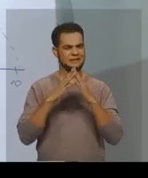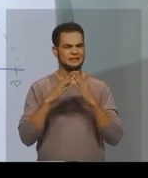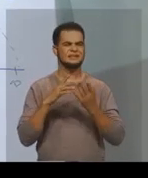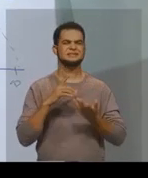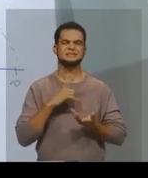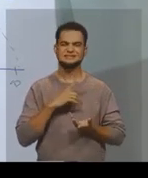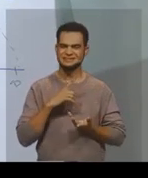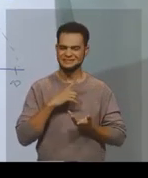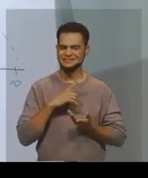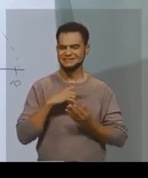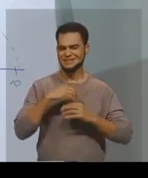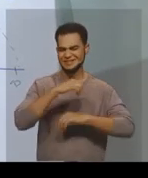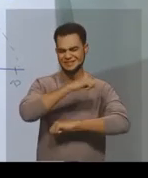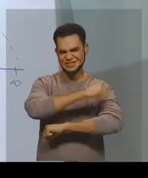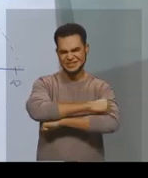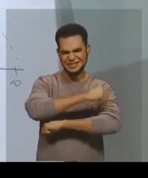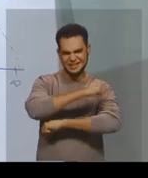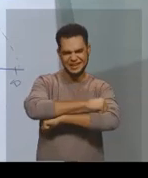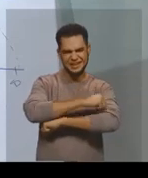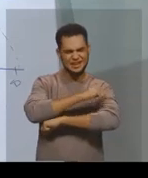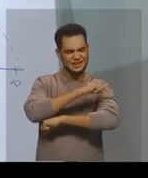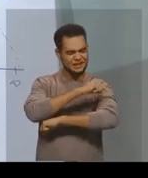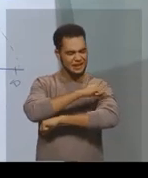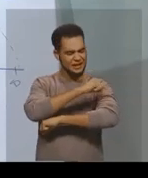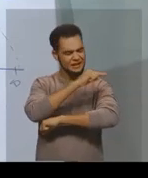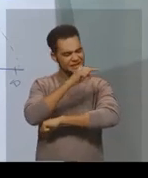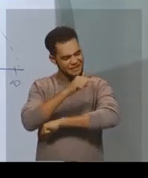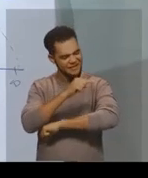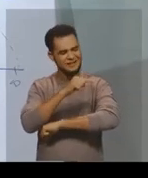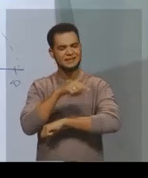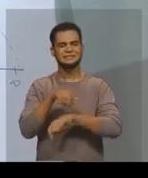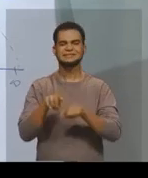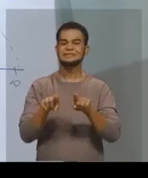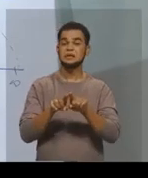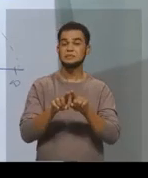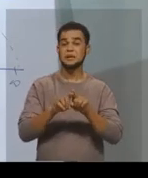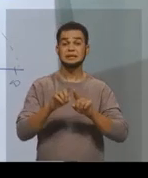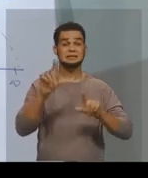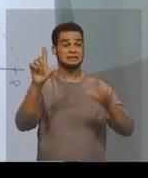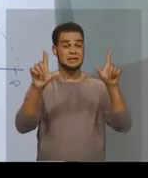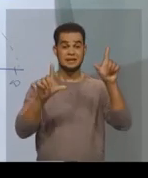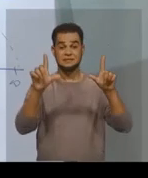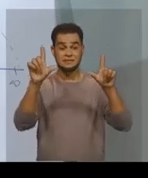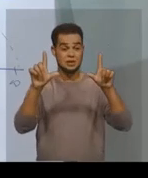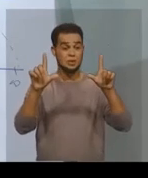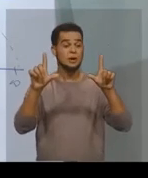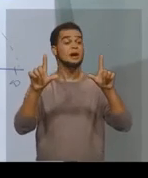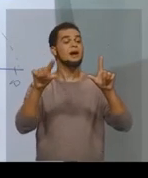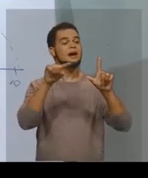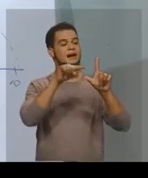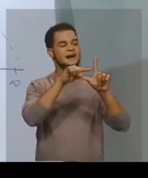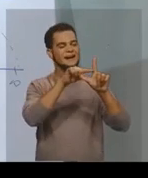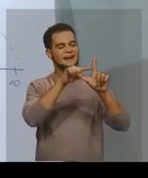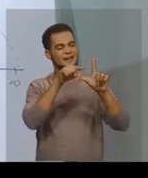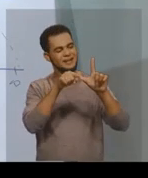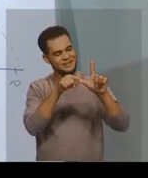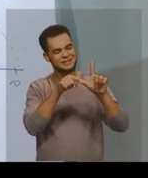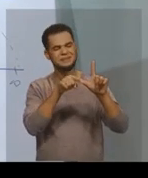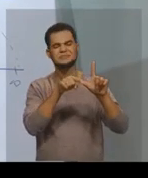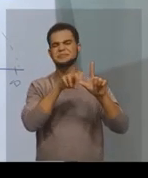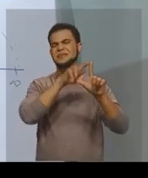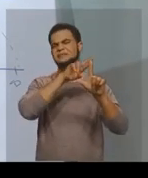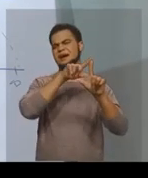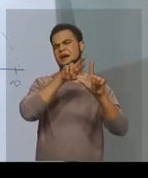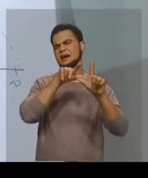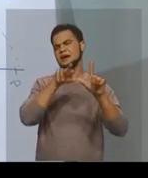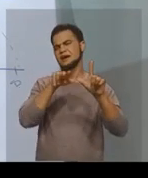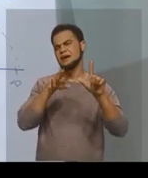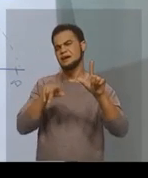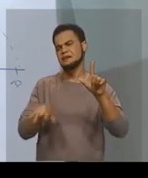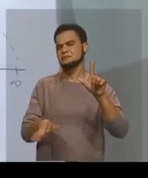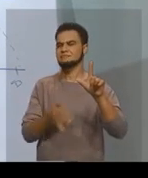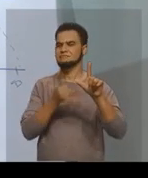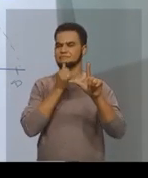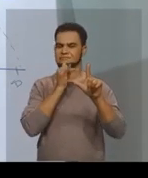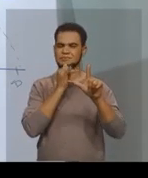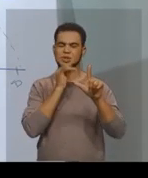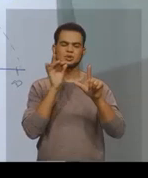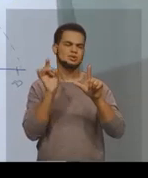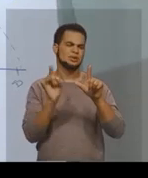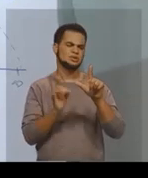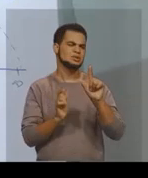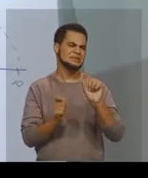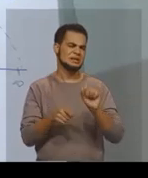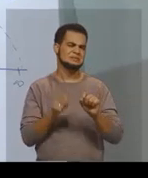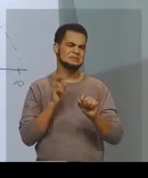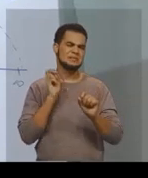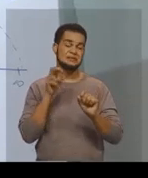esse cantinho, né, que dá para colocar. No cantinho da TV, você vai achar vários exemplos de ângulo reto no dia a dia. Desde